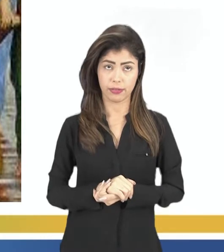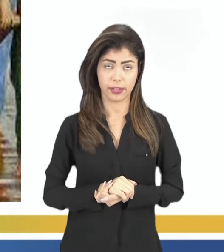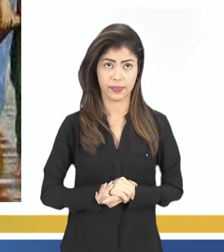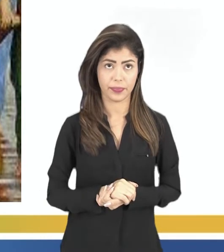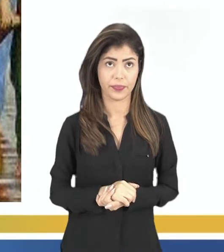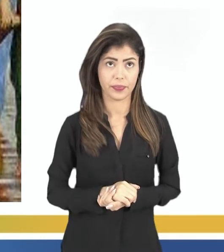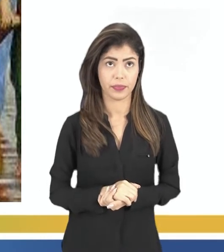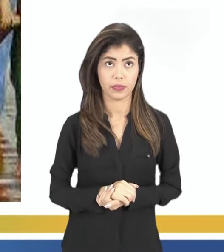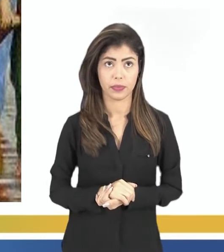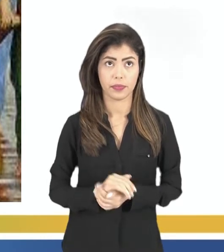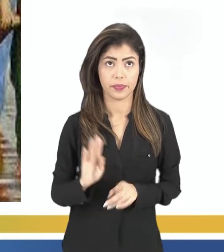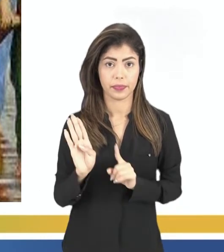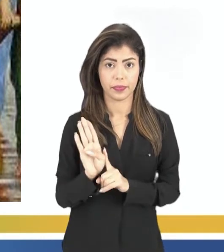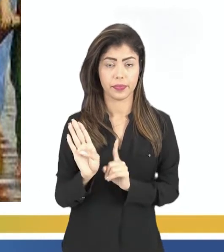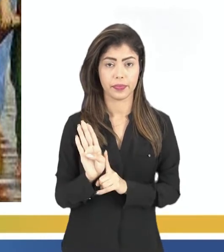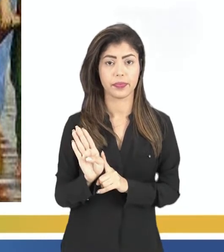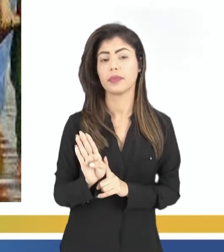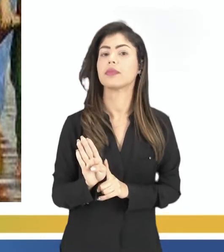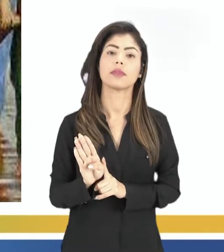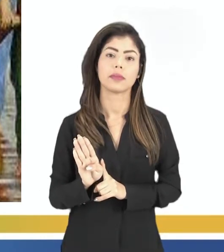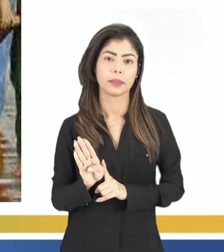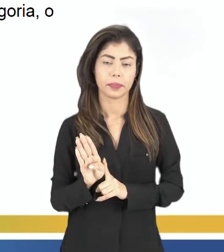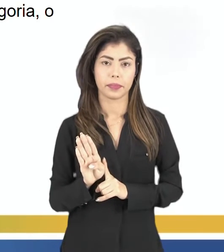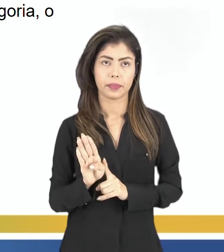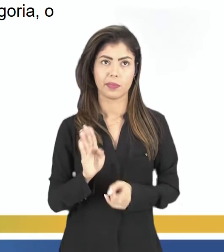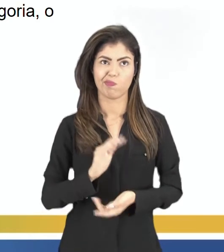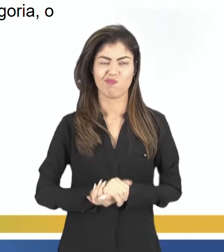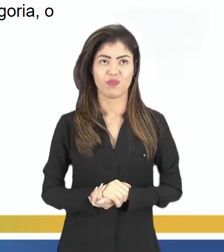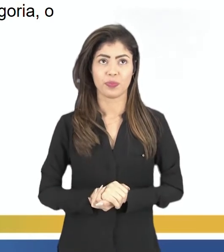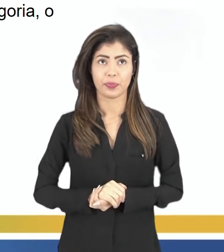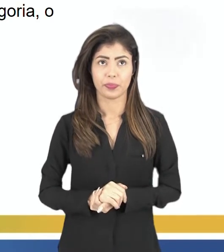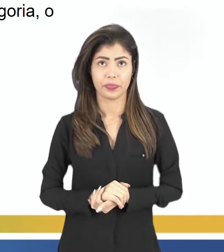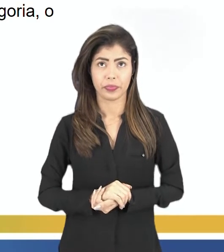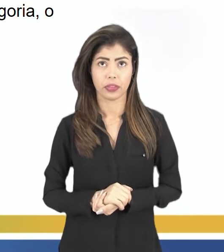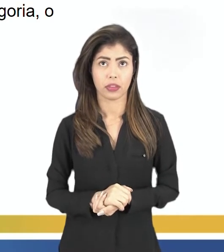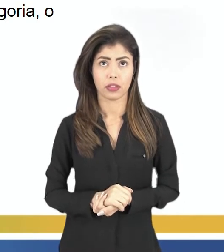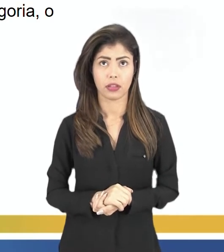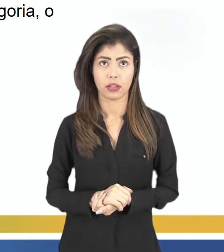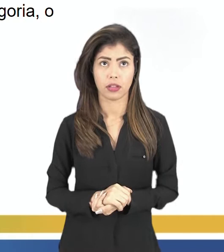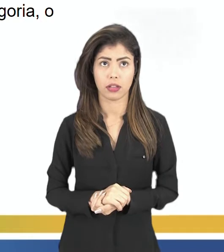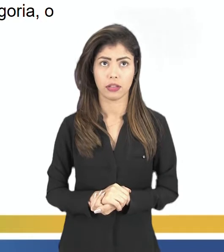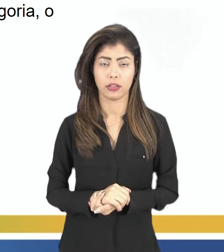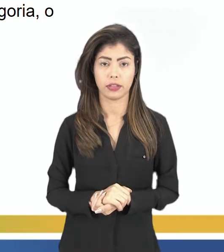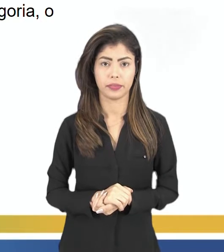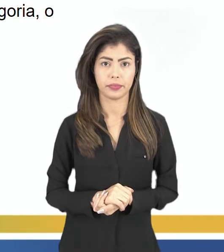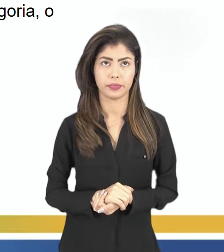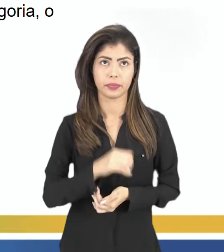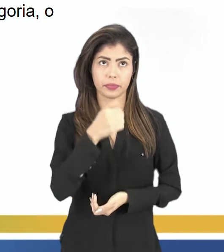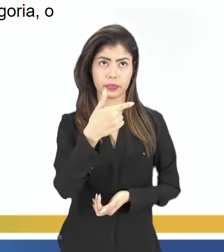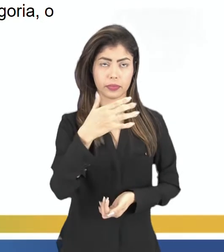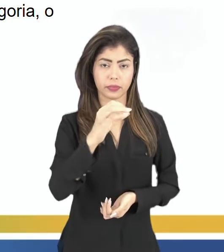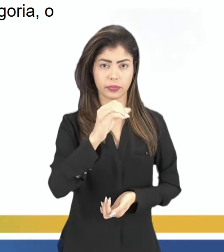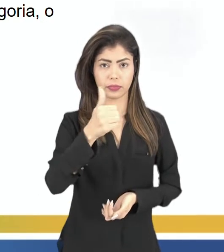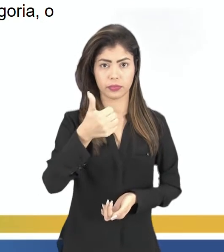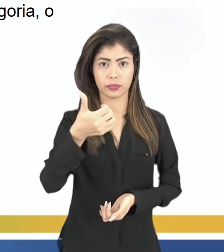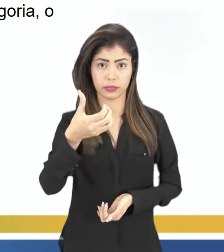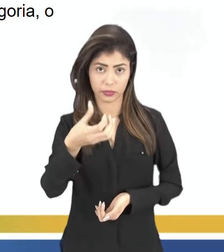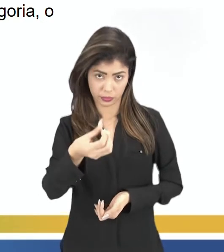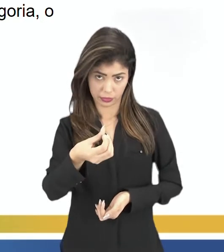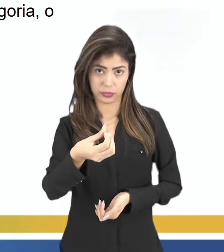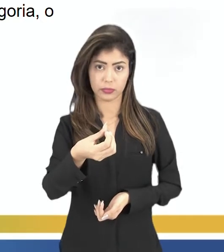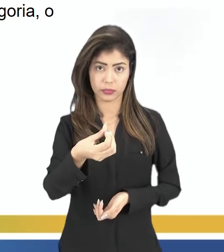simples. 2014, ó, tá certo aí a letra B. Agora uma questão de 2016, que também